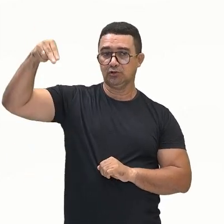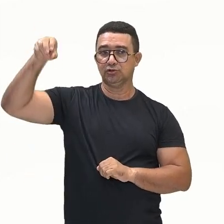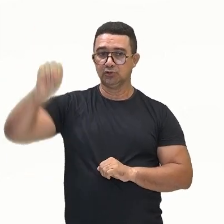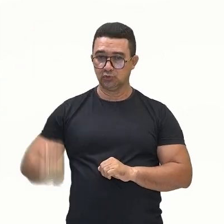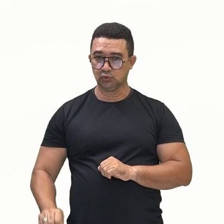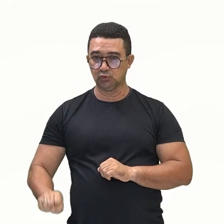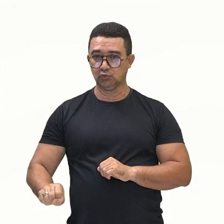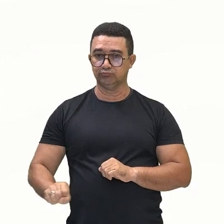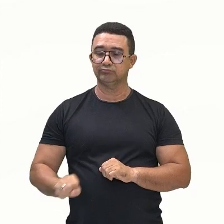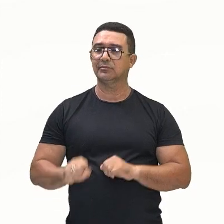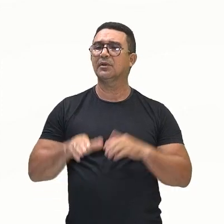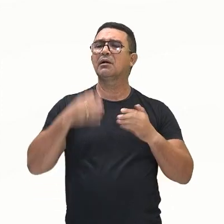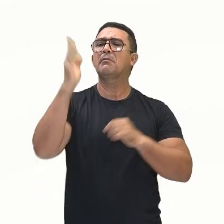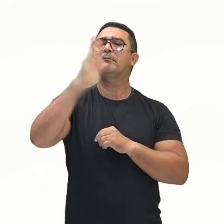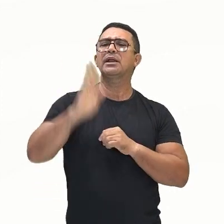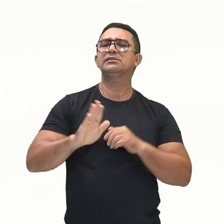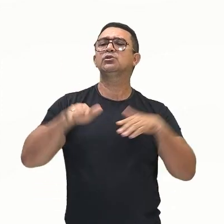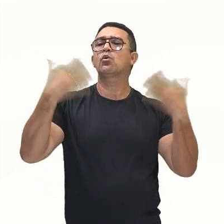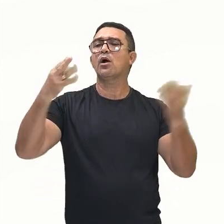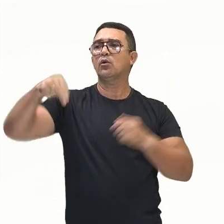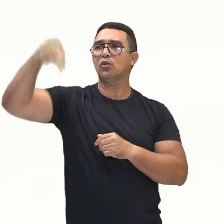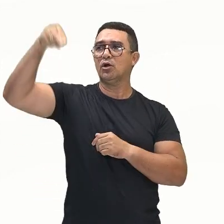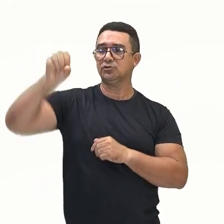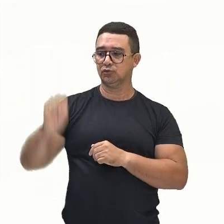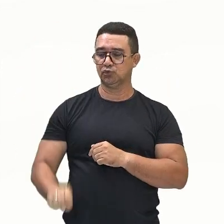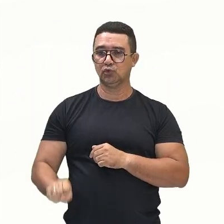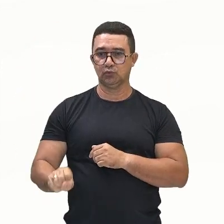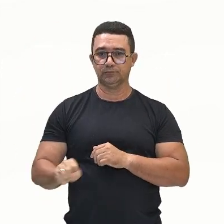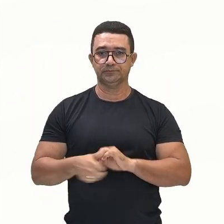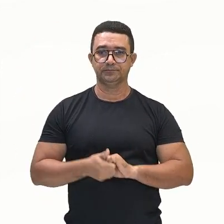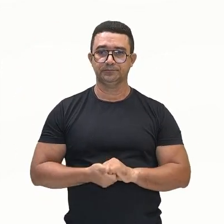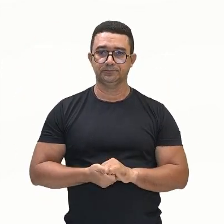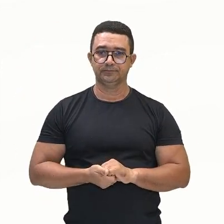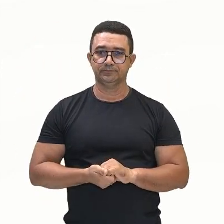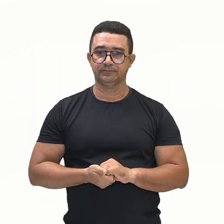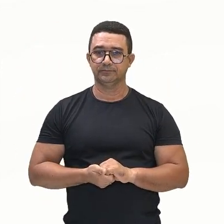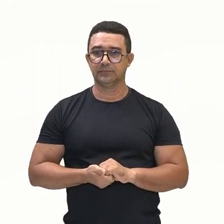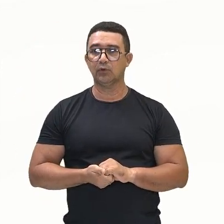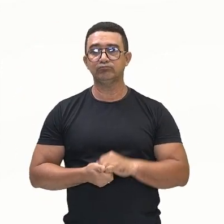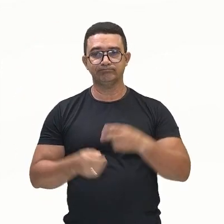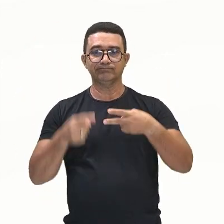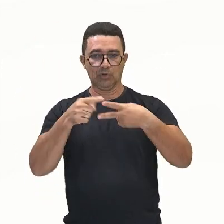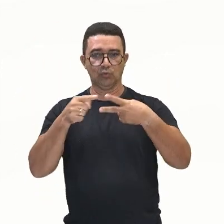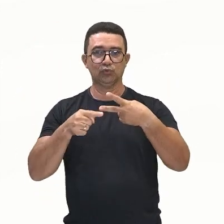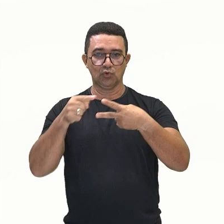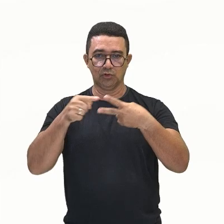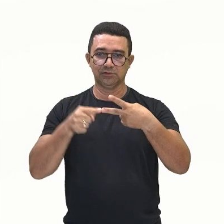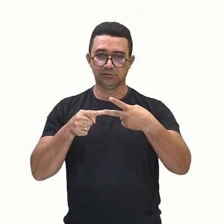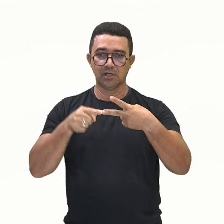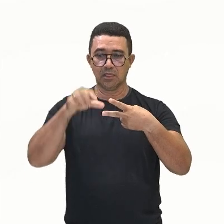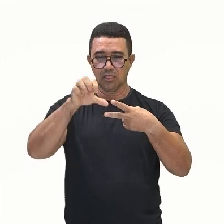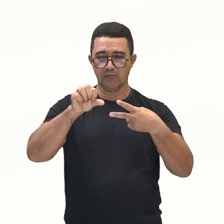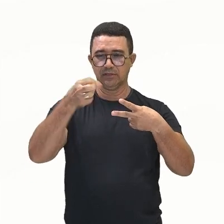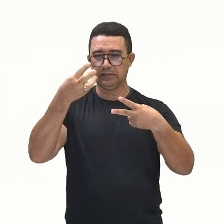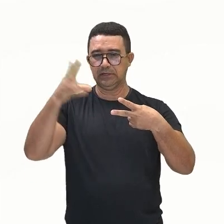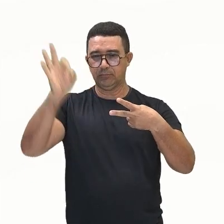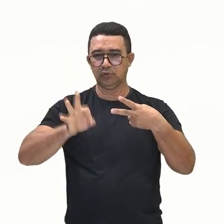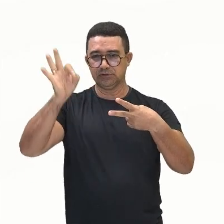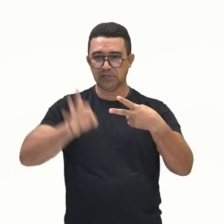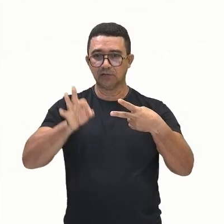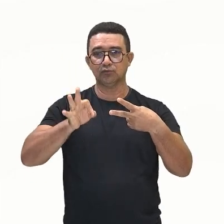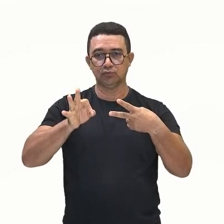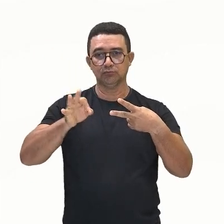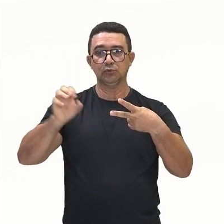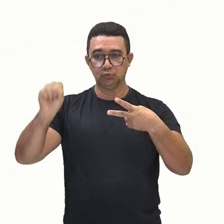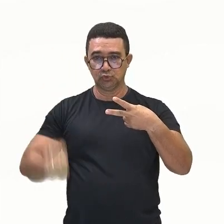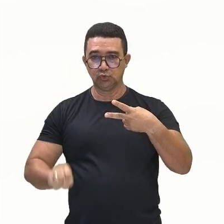ele está no hemisfério norte ou no hemisfério sul? Em ambos o caso. Ele tem 93% do seu território no hemisfério